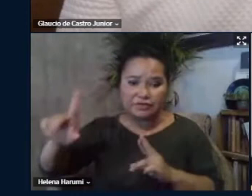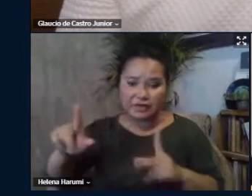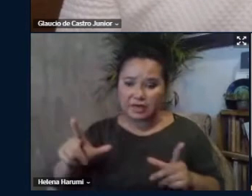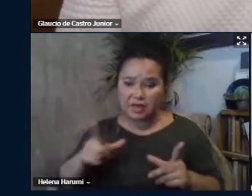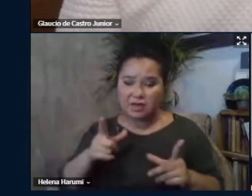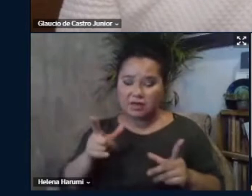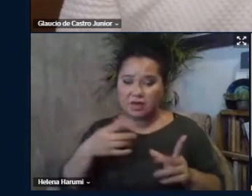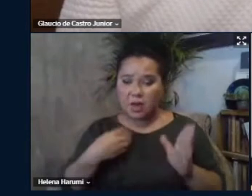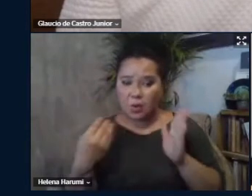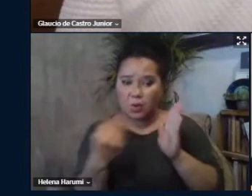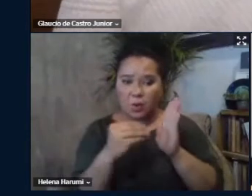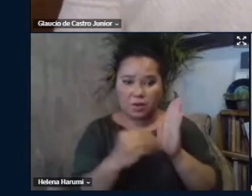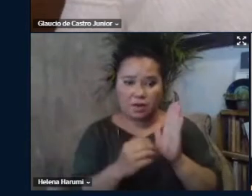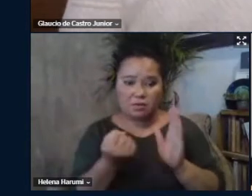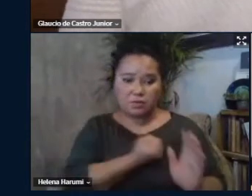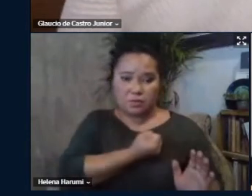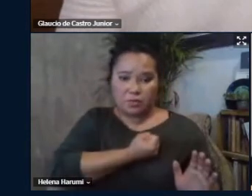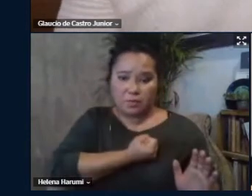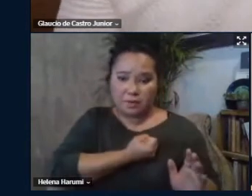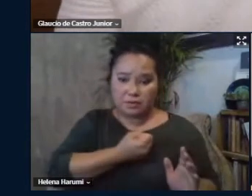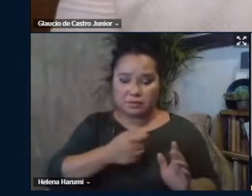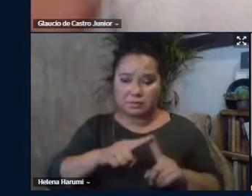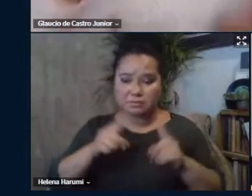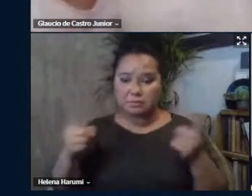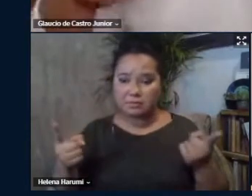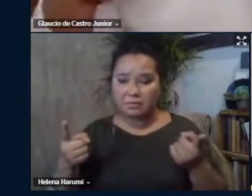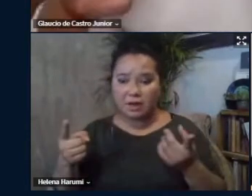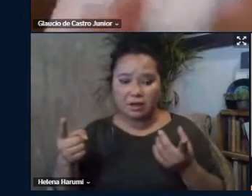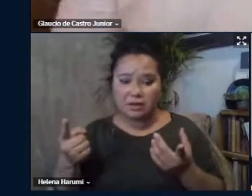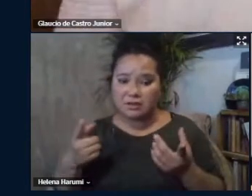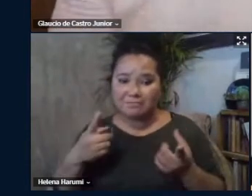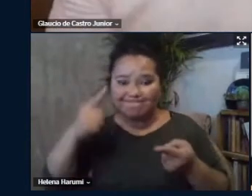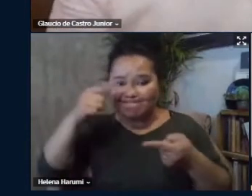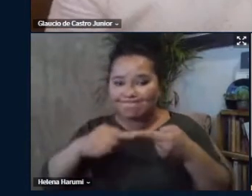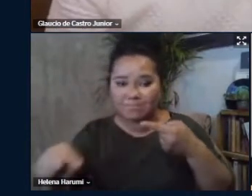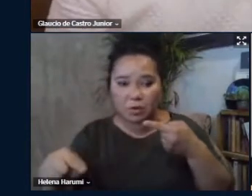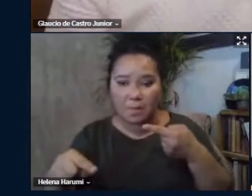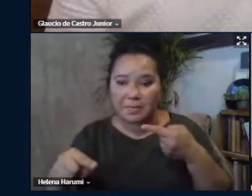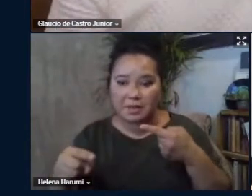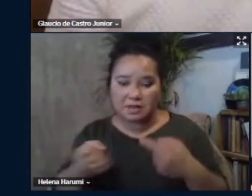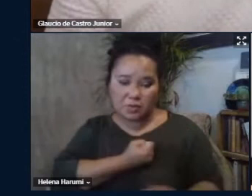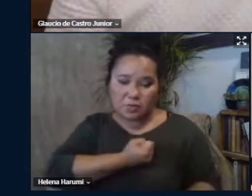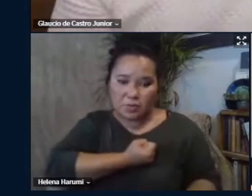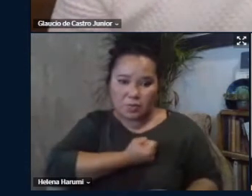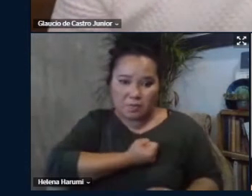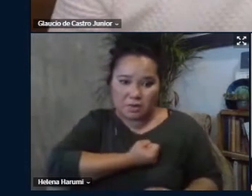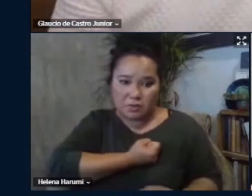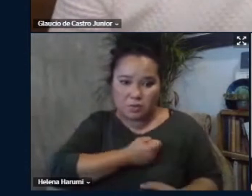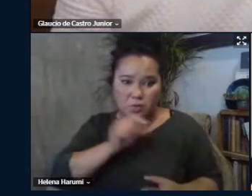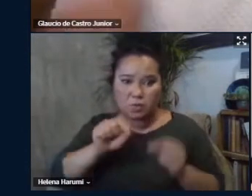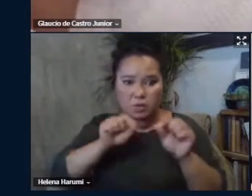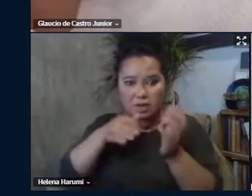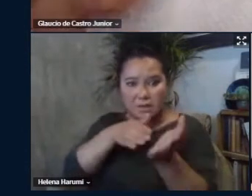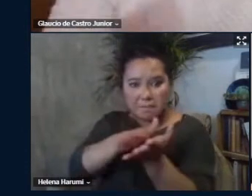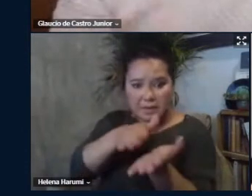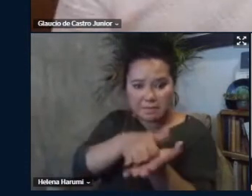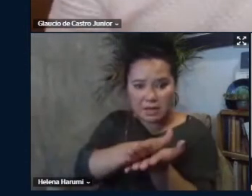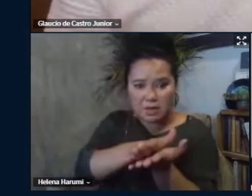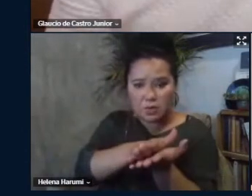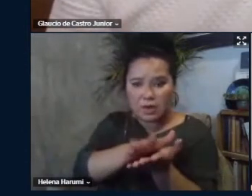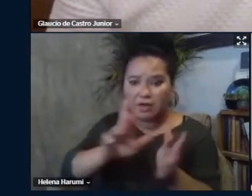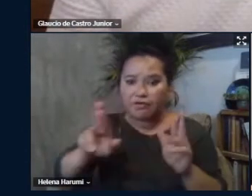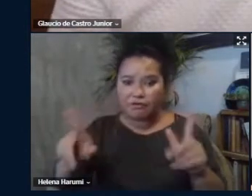acaso, eu estou aqui com os cadernos que o Alex me entregou, mas não coincide página. Do que foi impresso e do que foi mandado